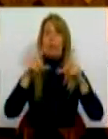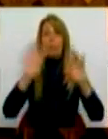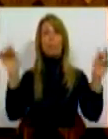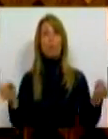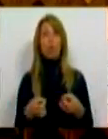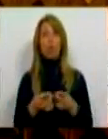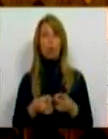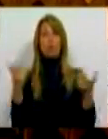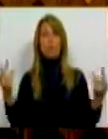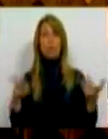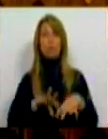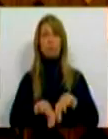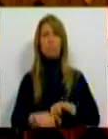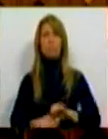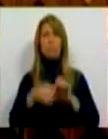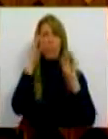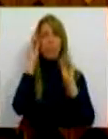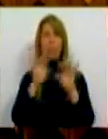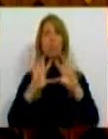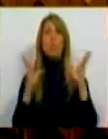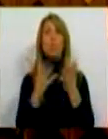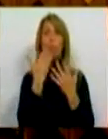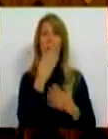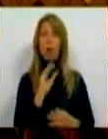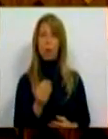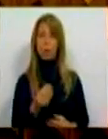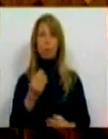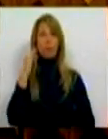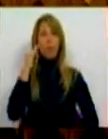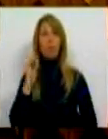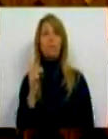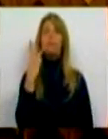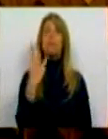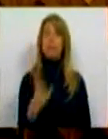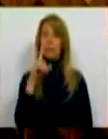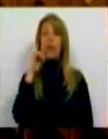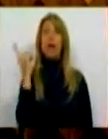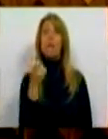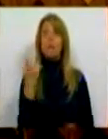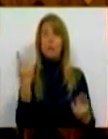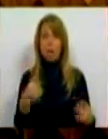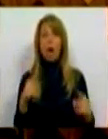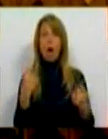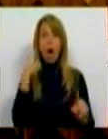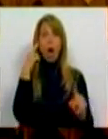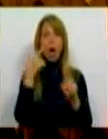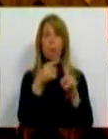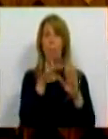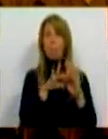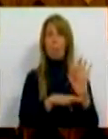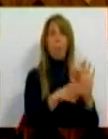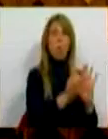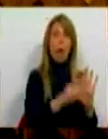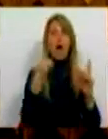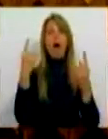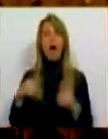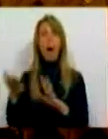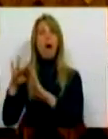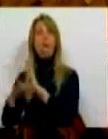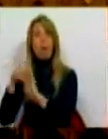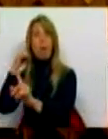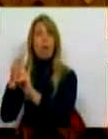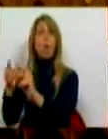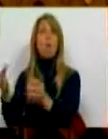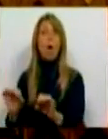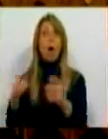dos alunos. 3 anos após esta revisão, há metas sem programas, há programas sem metas, há